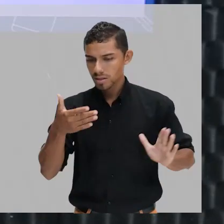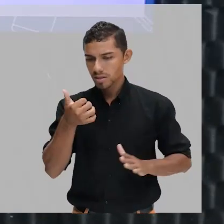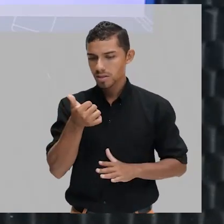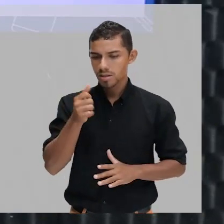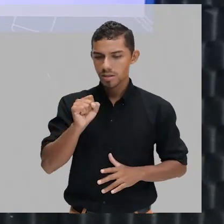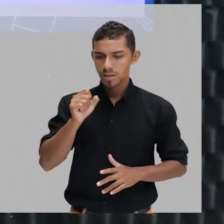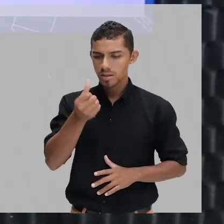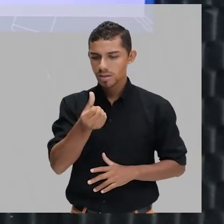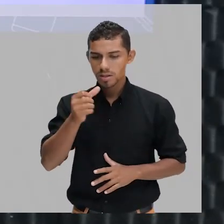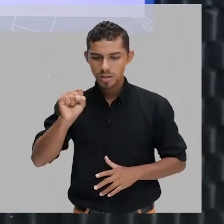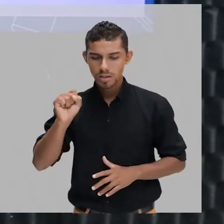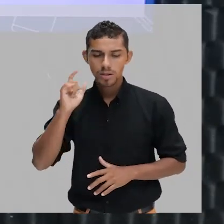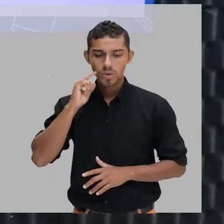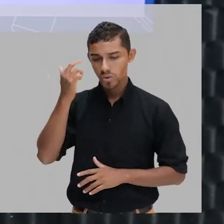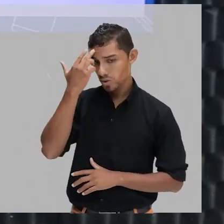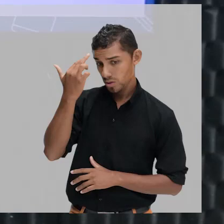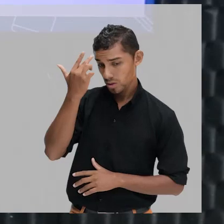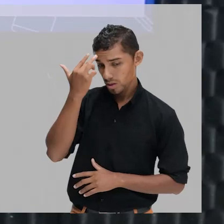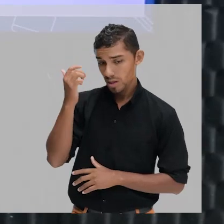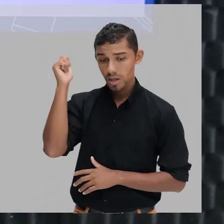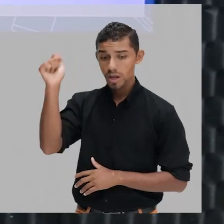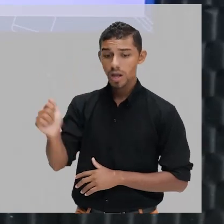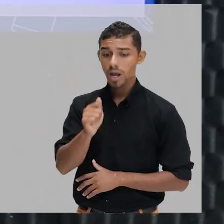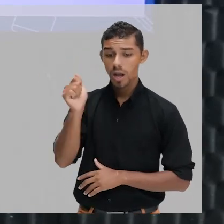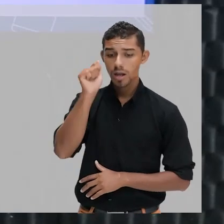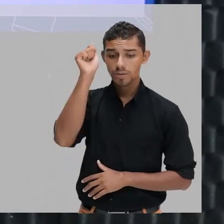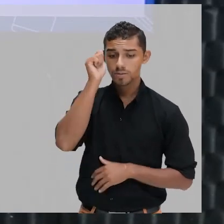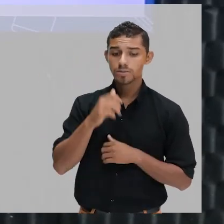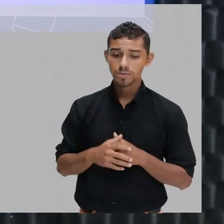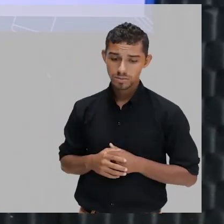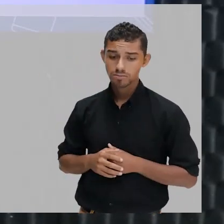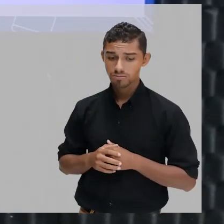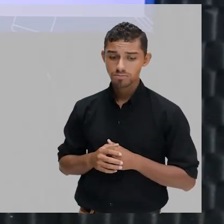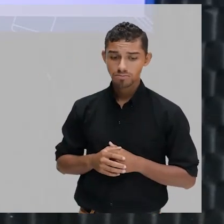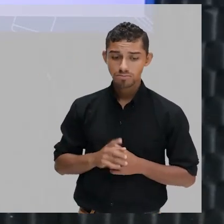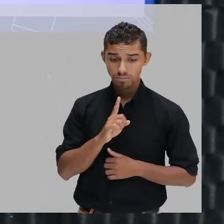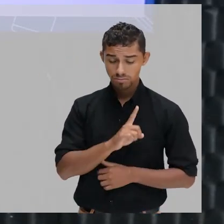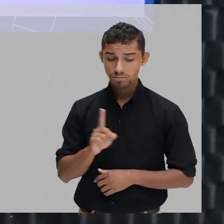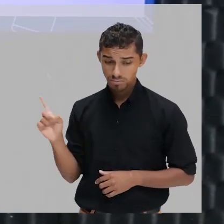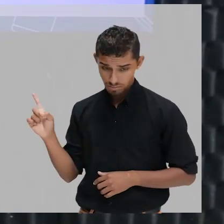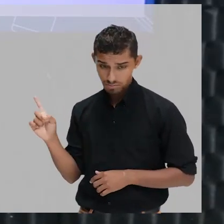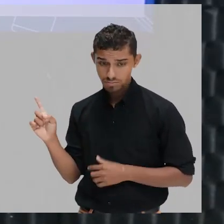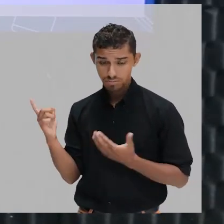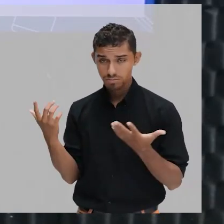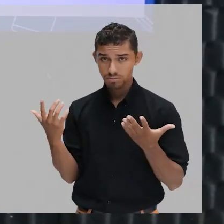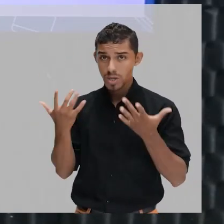não é um teatro para criança, contam histórias para adultos, né? A dramatização